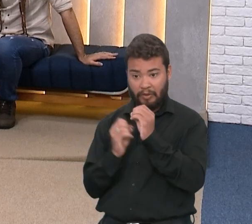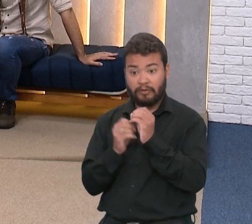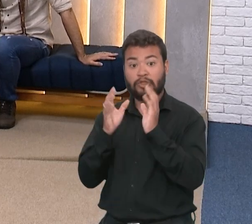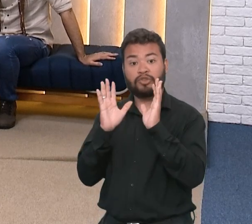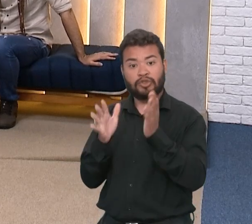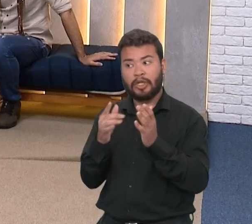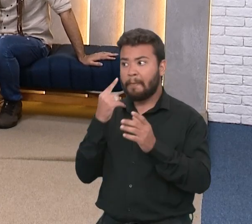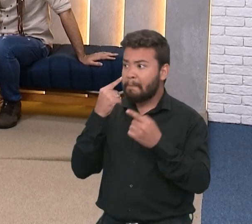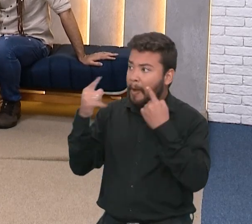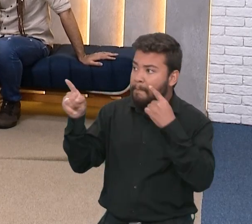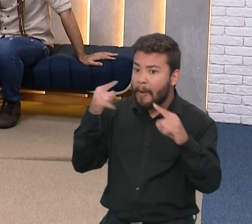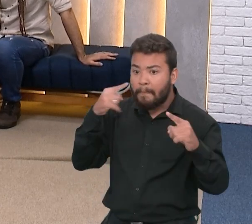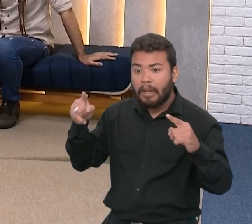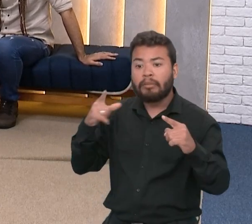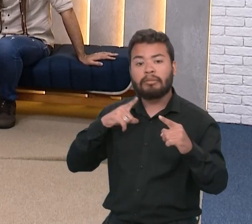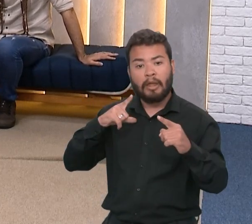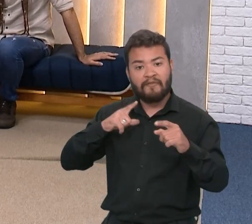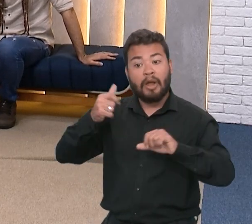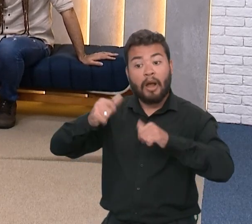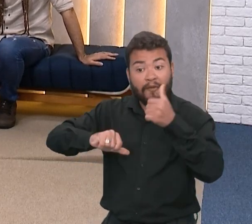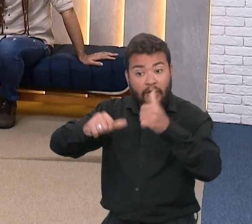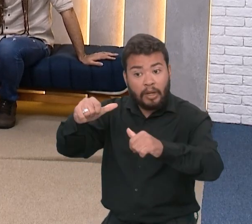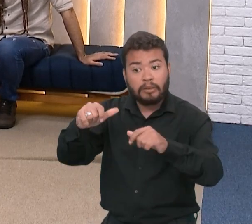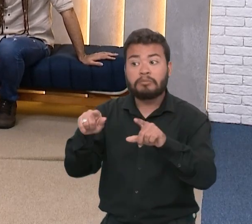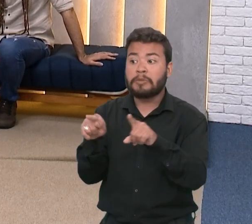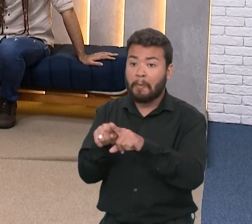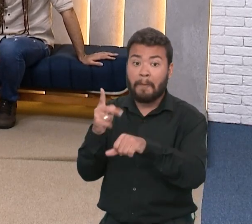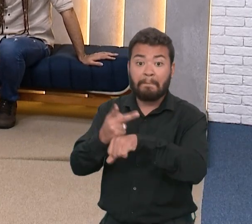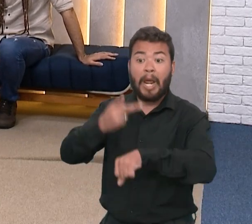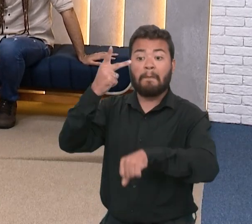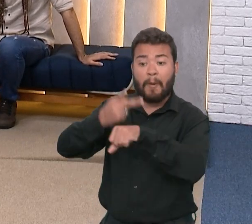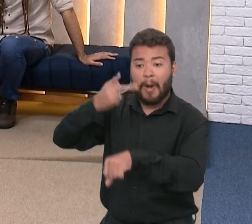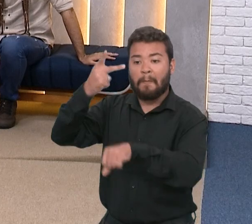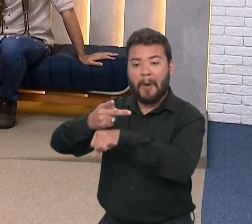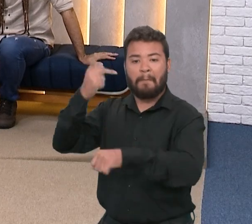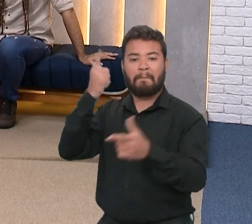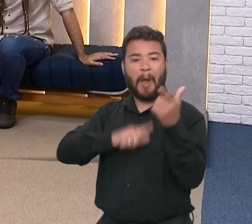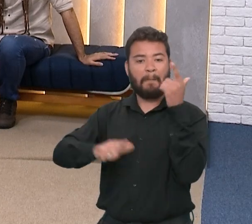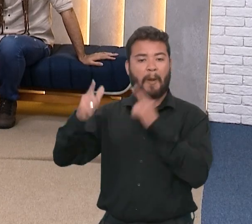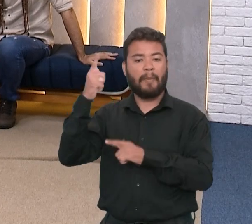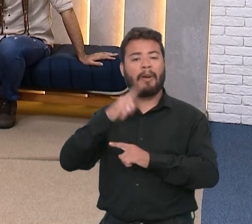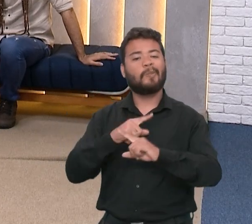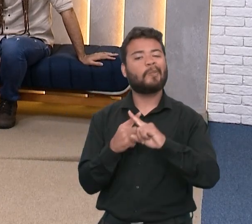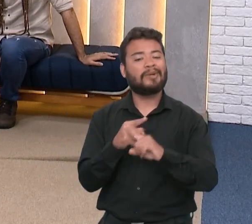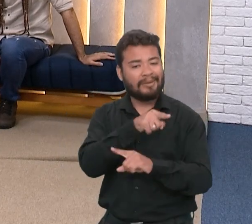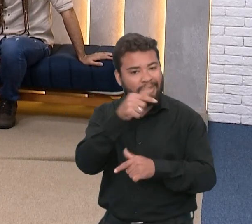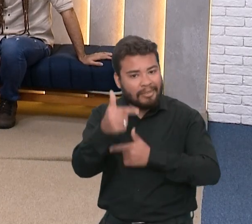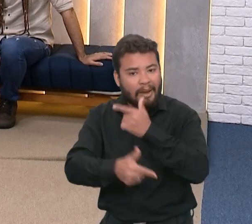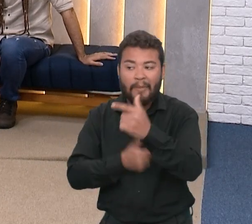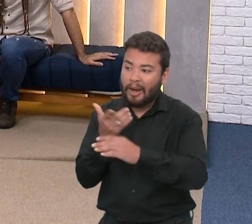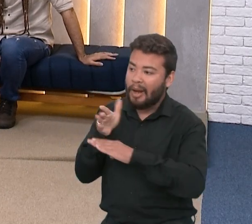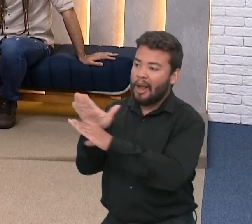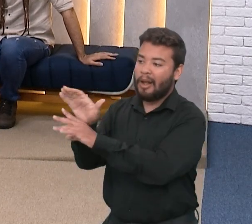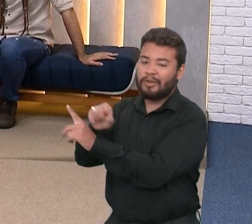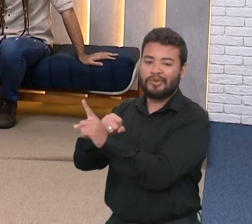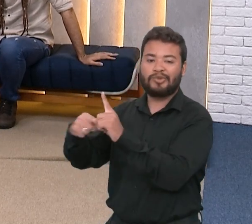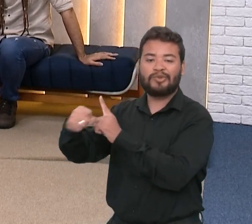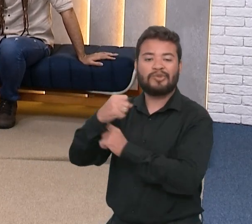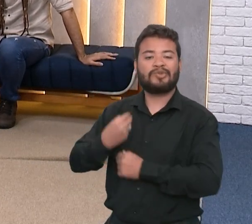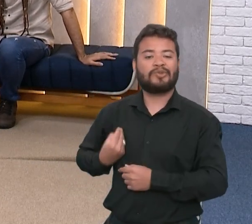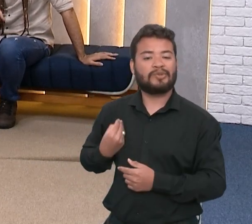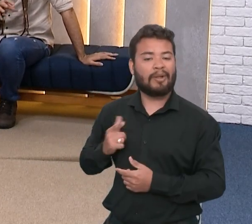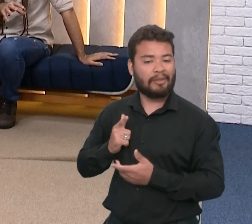são premiados a todo momento, justamente por conta dessa contribuição com a sociedade, né? Essa contribuição, nesse